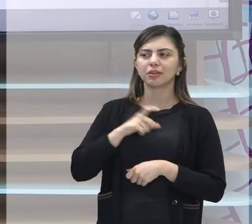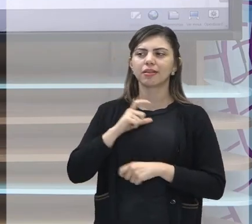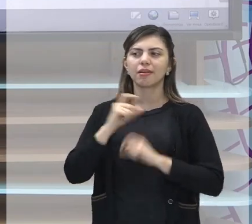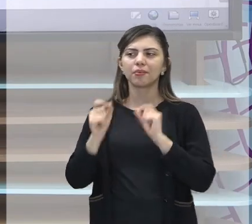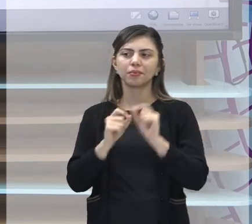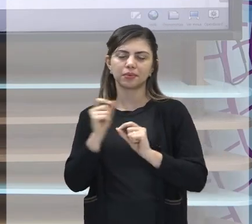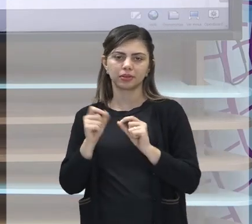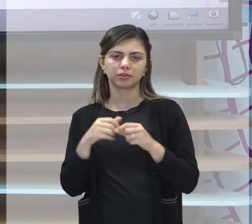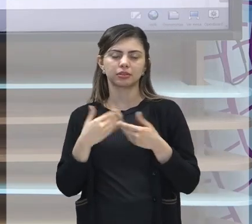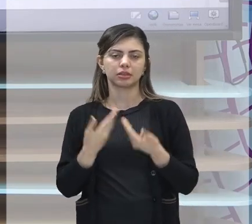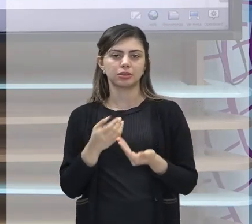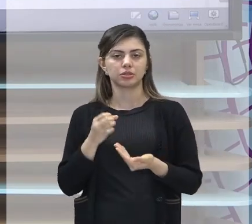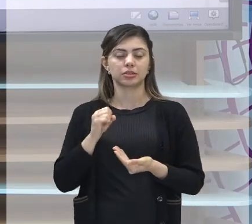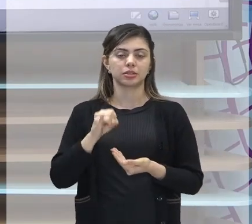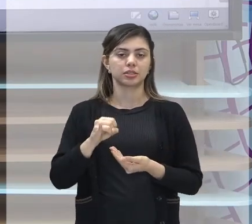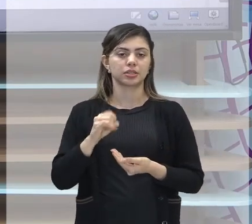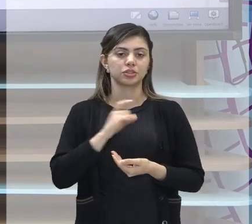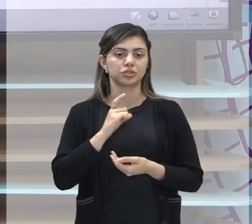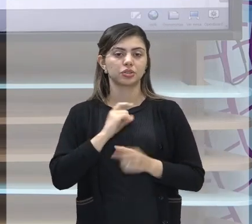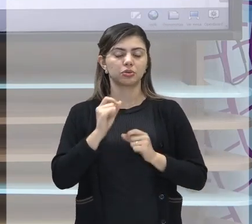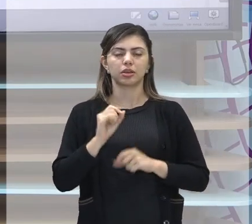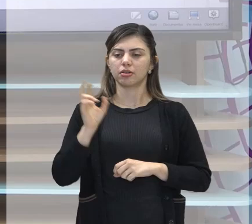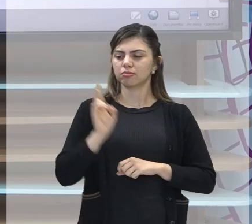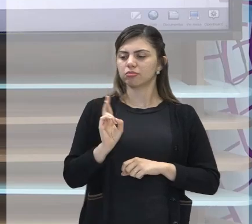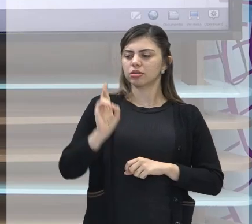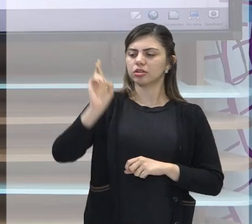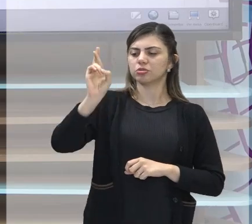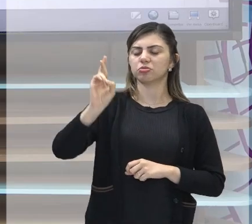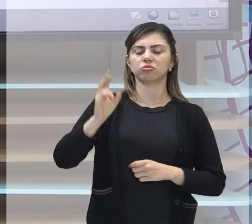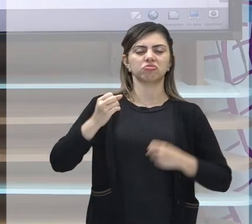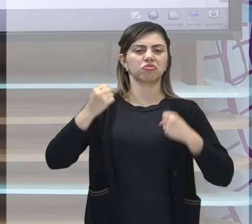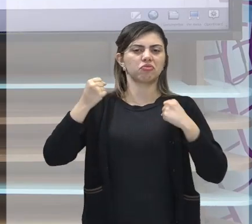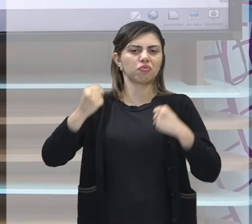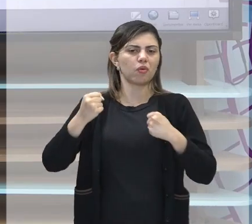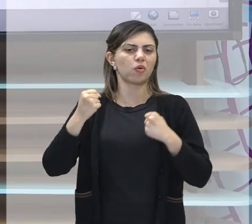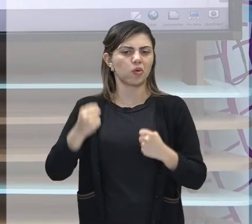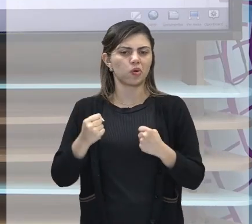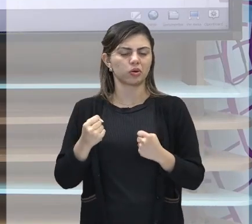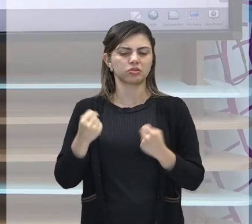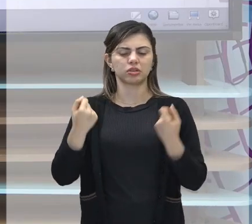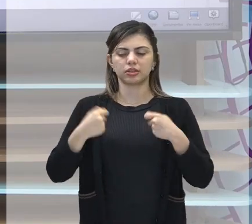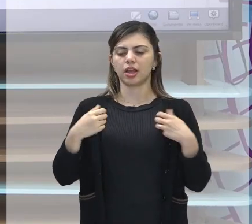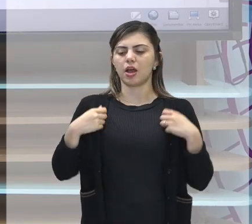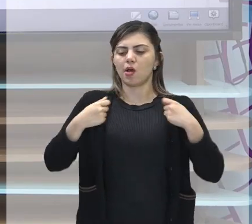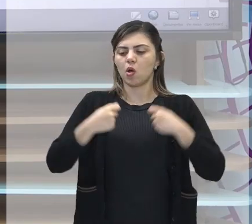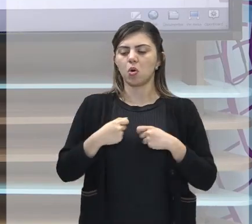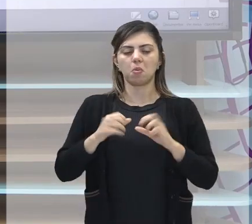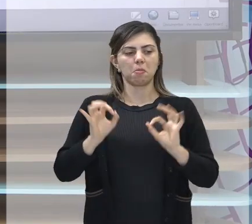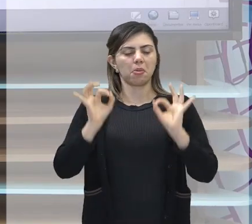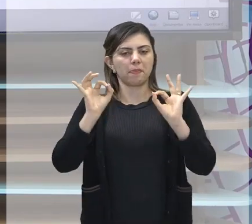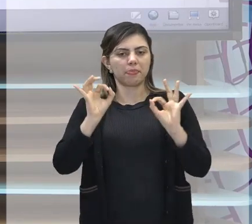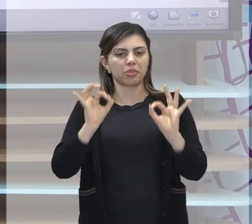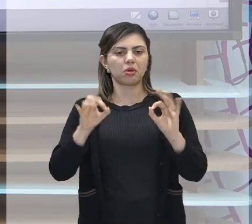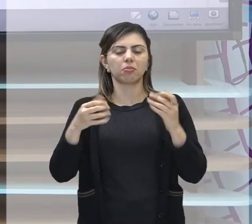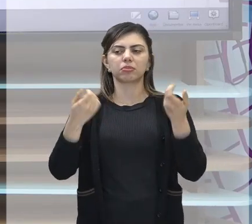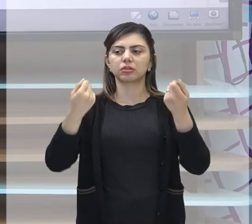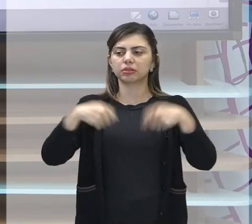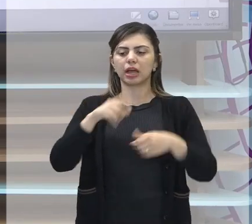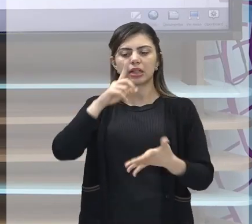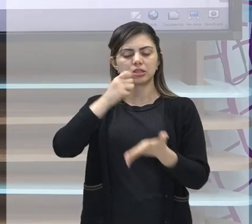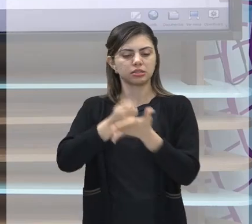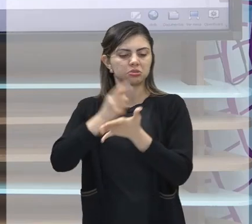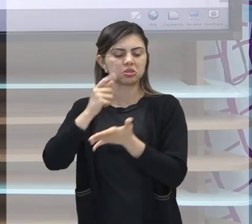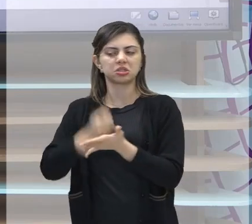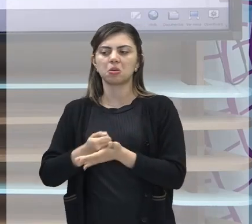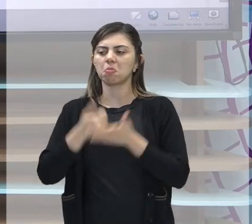você ter a imagem de um líder forte, bem vestido e que toma boas